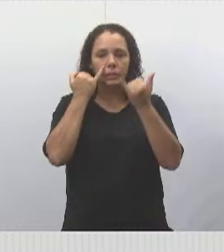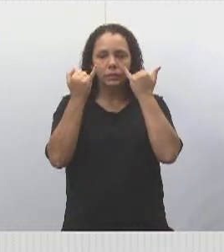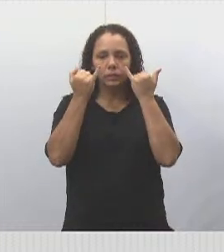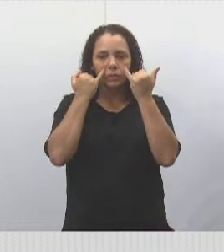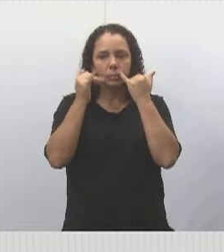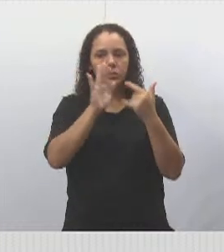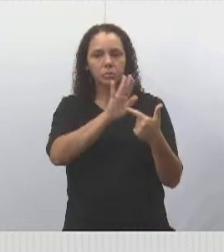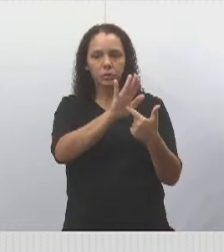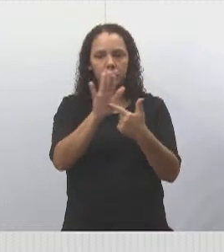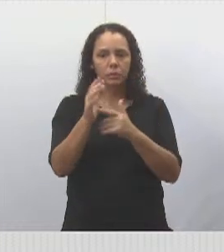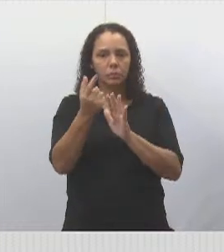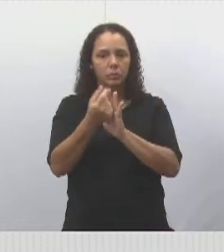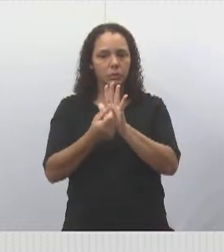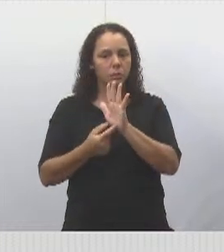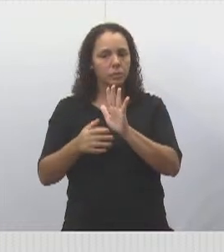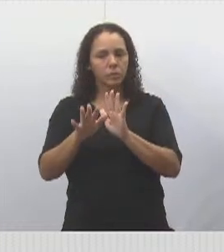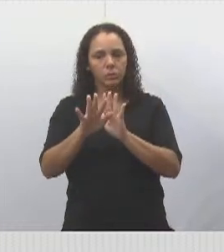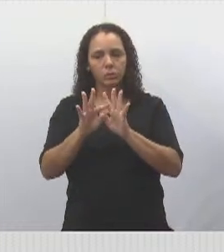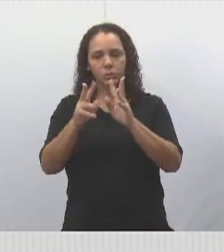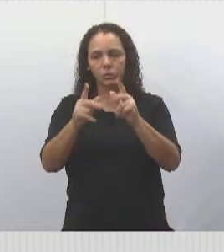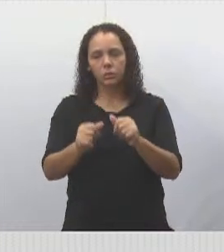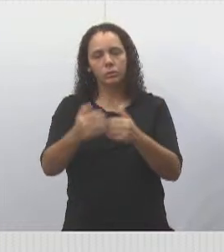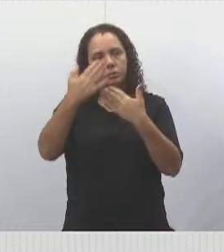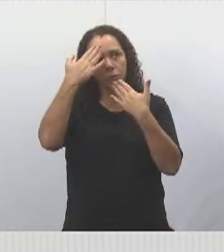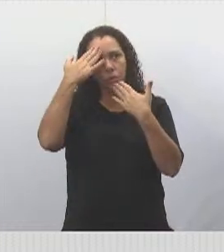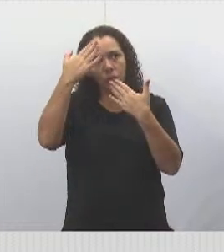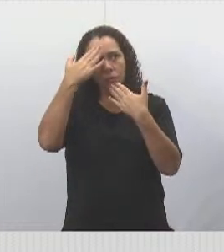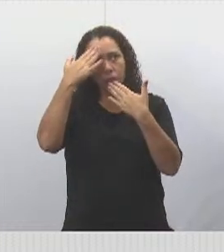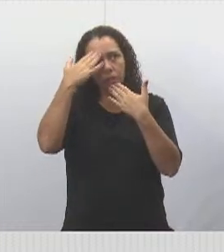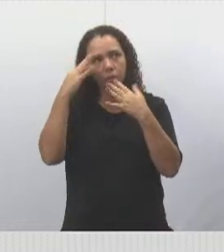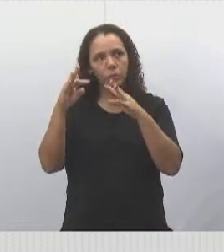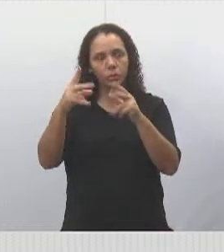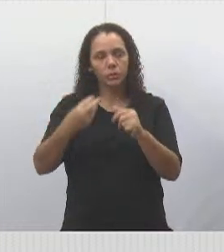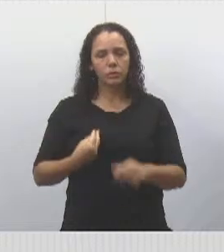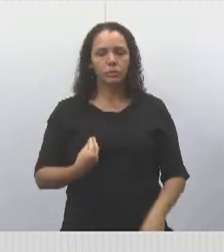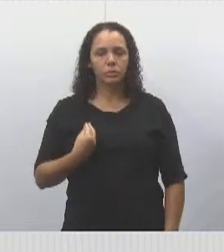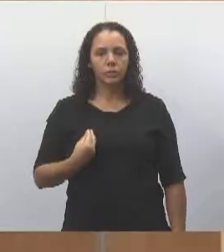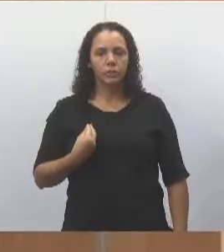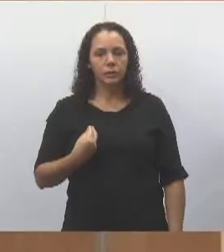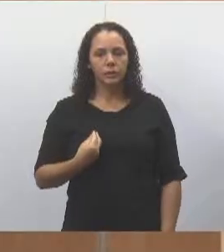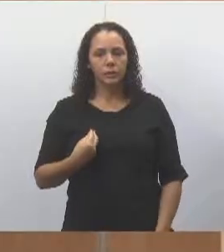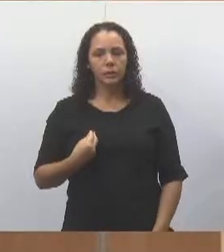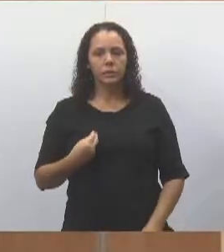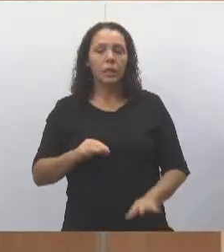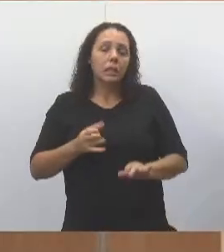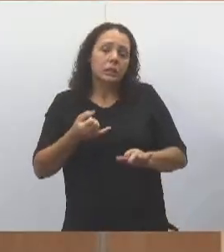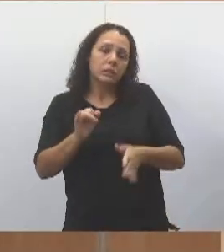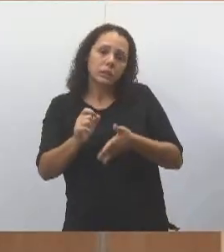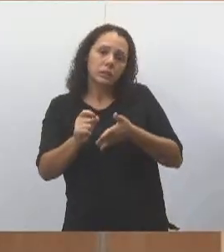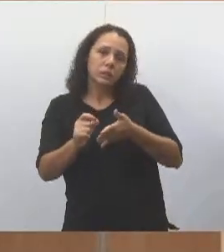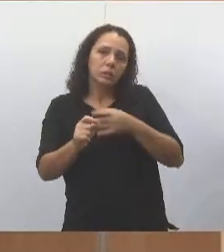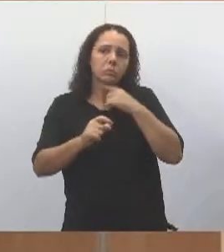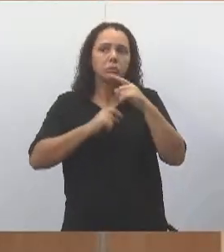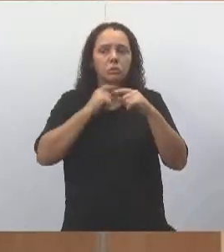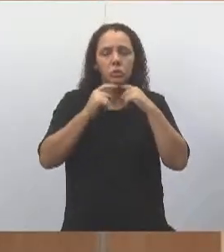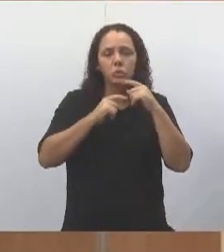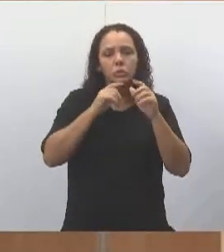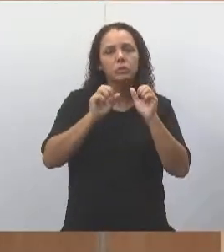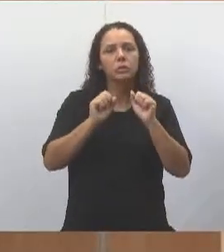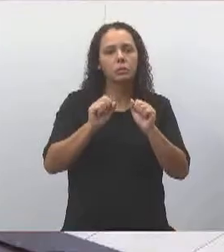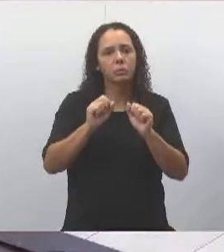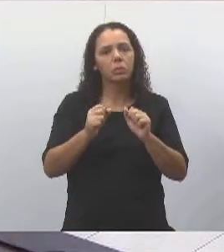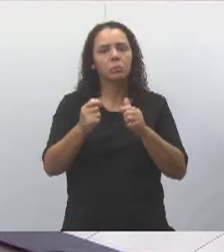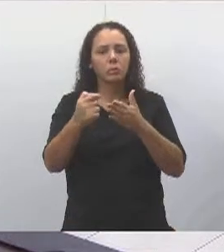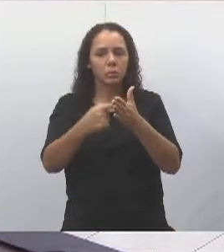do orçamento geral. Obrigado pela presença de todos e estamos abertos a dúvidas e comentários.